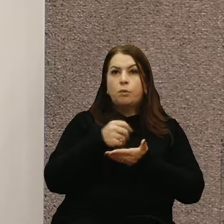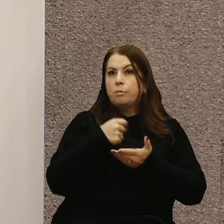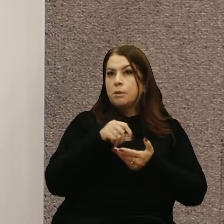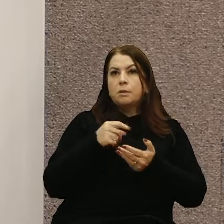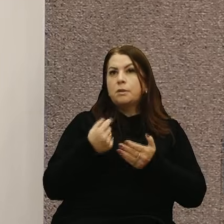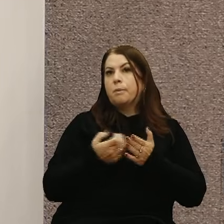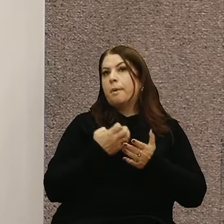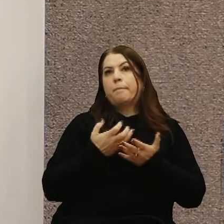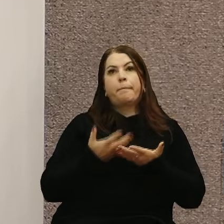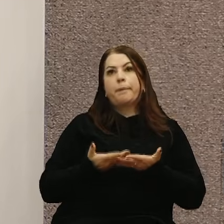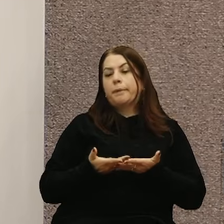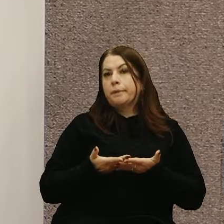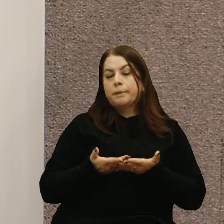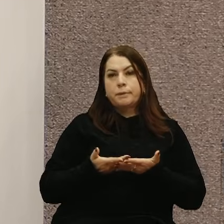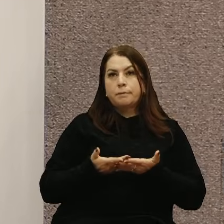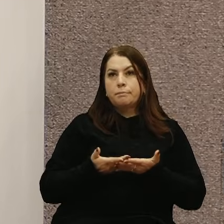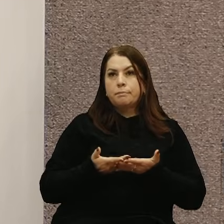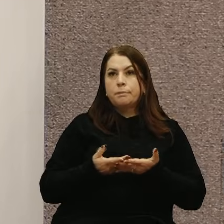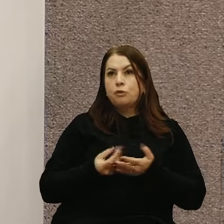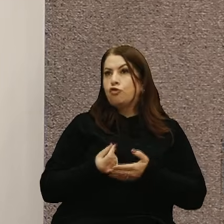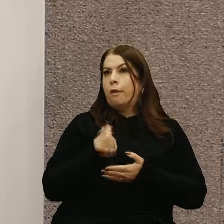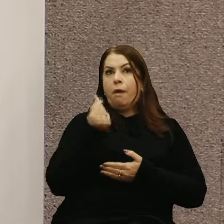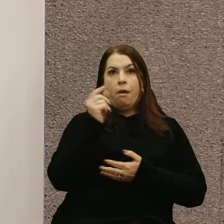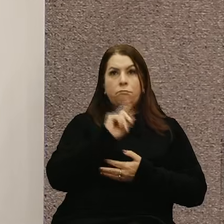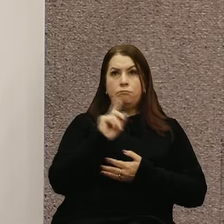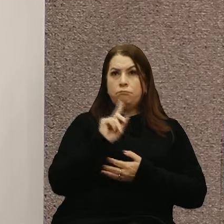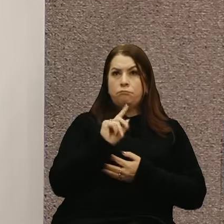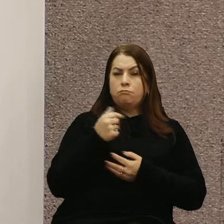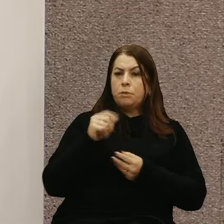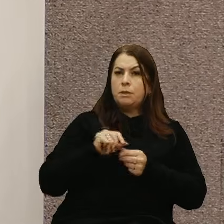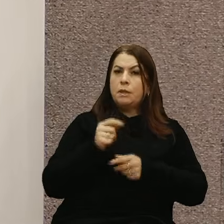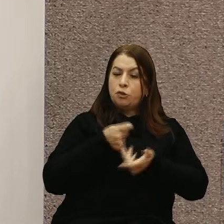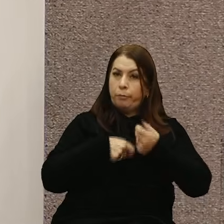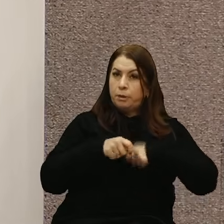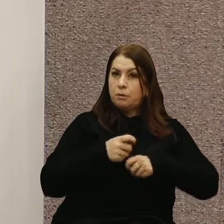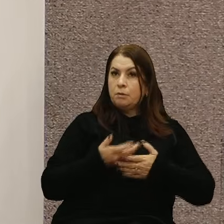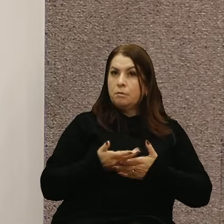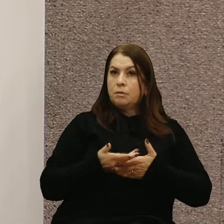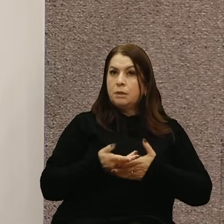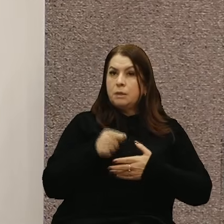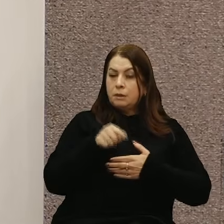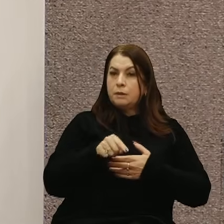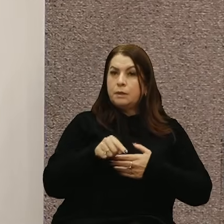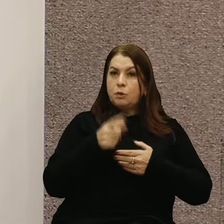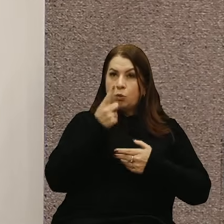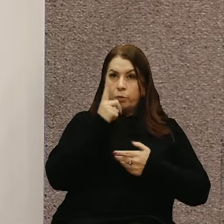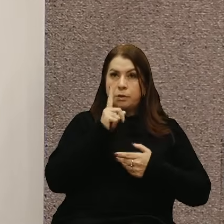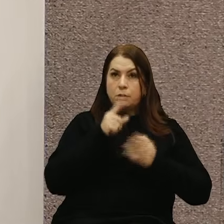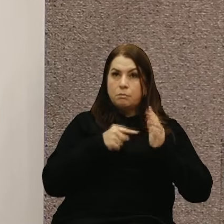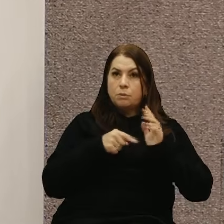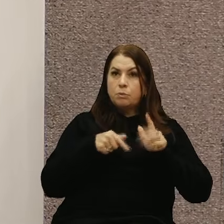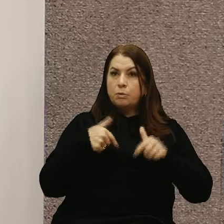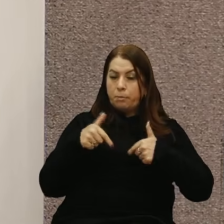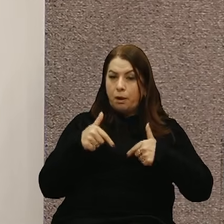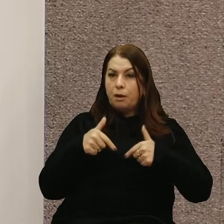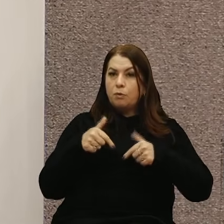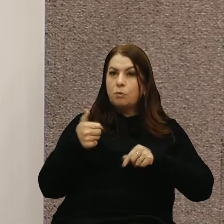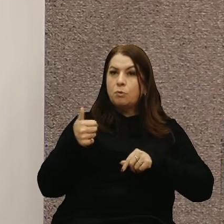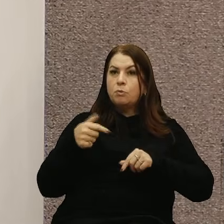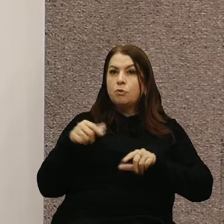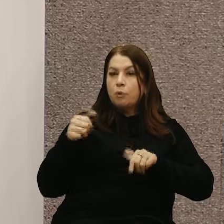uma empresa que dê riqueza, né? Ela precisa ser administrada nesse ponto que ela consiga prestar um serviço de qualidade para a